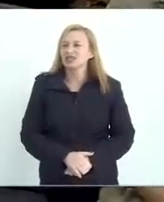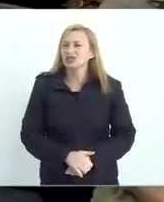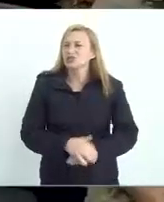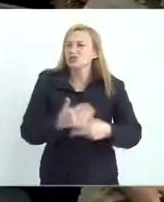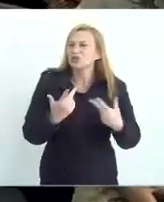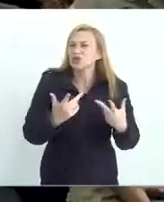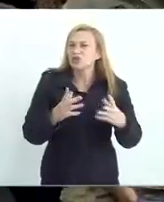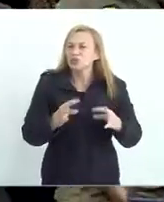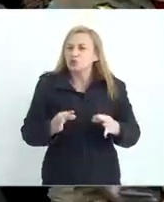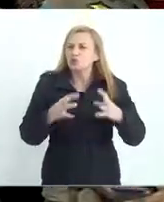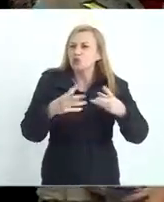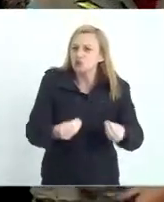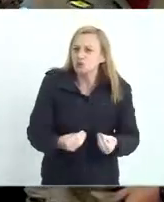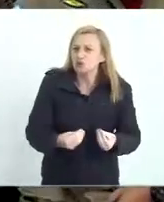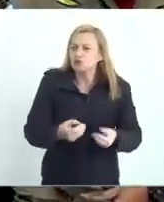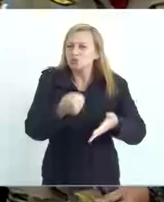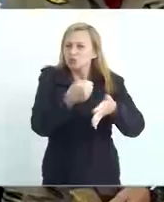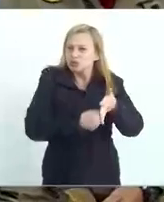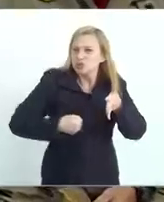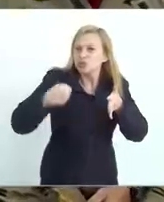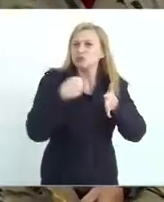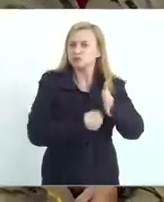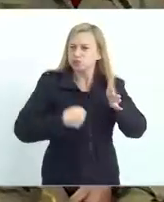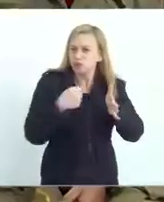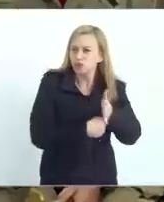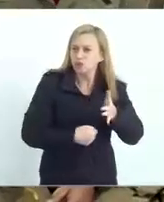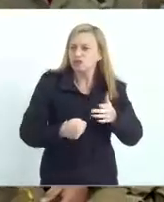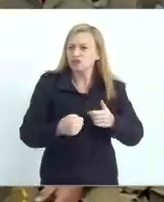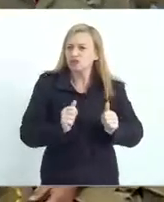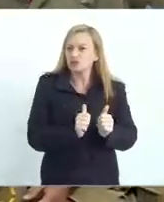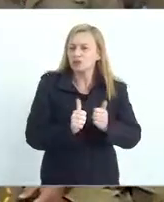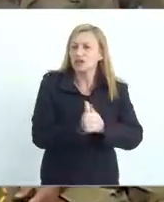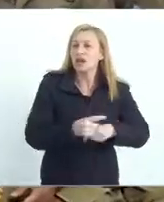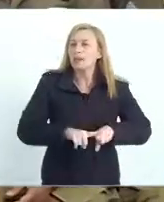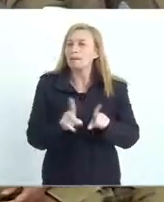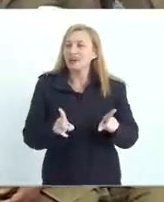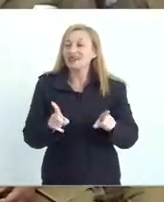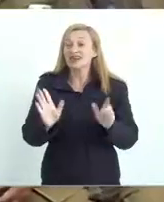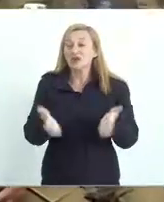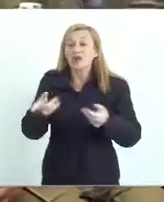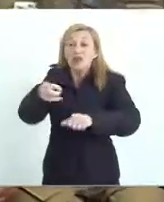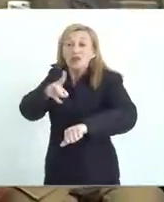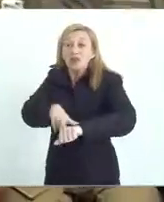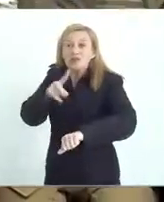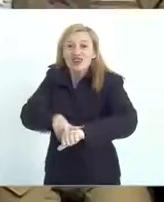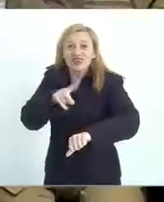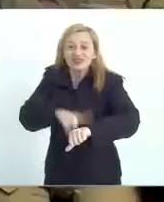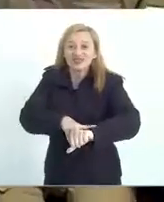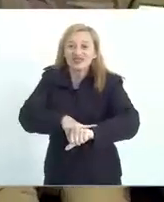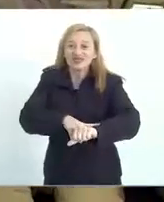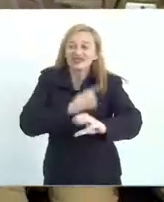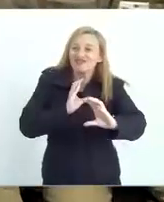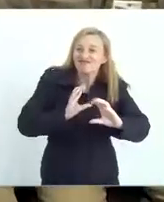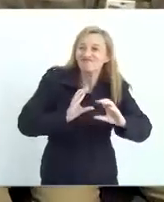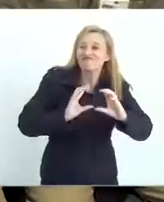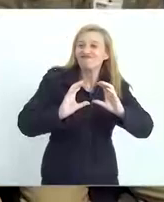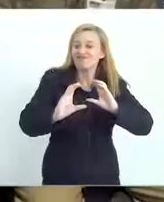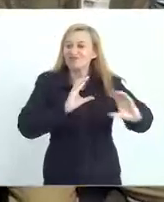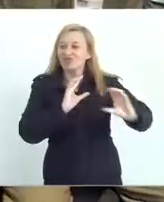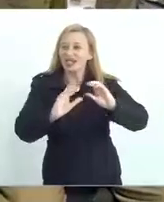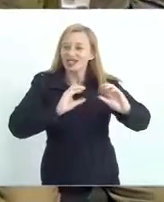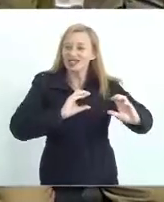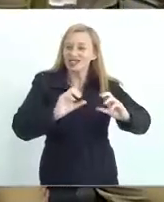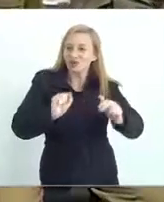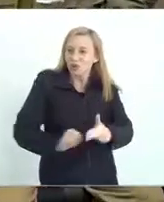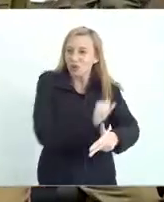martírio todavia a cruz que o senhor está enfrentado talvez esse seja o momento é de maior interação com o poder